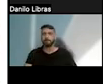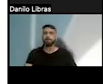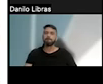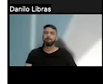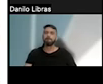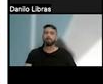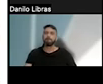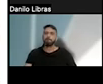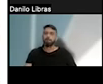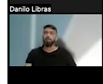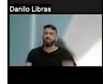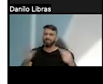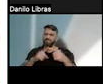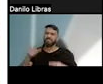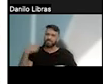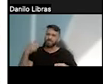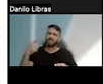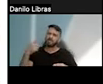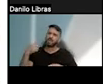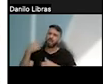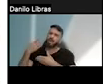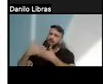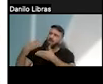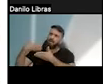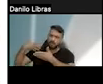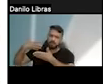tem surgido, acho que nos últimos anos,